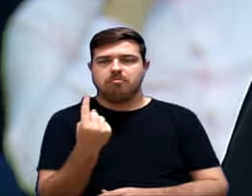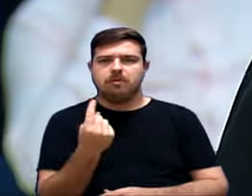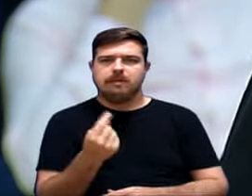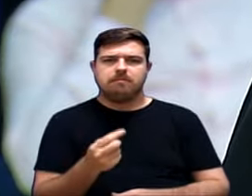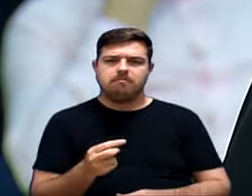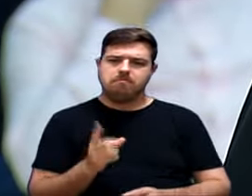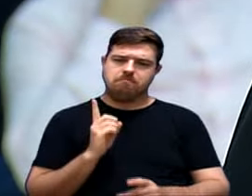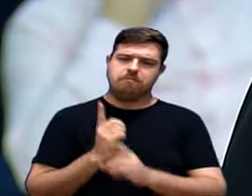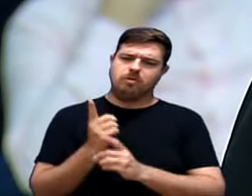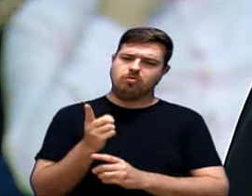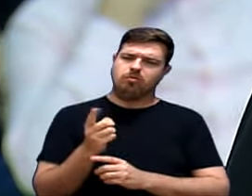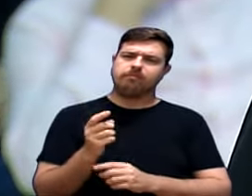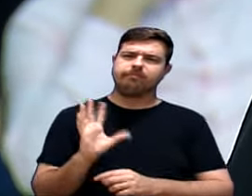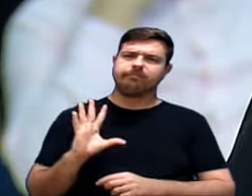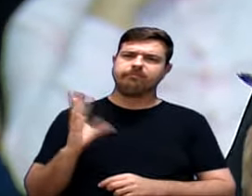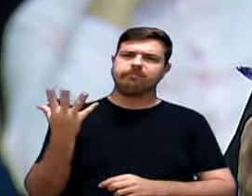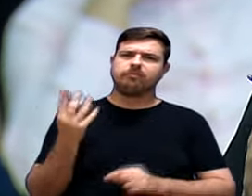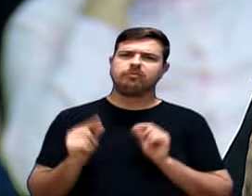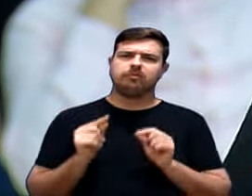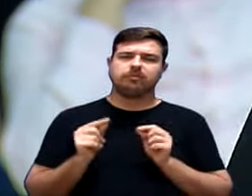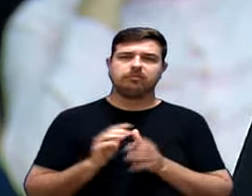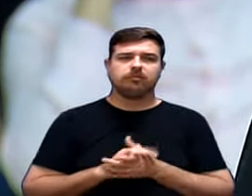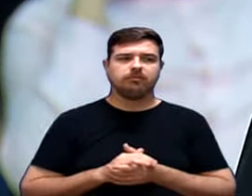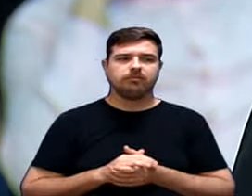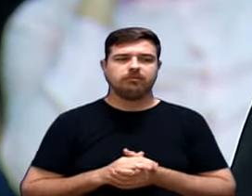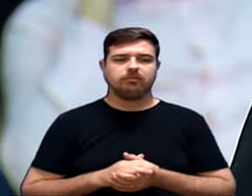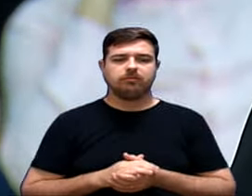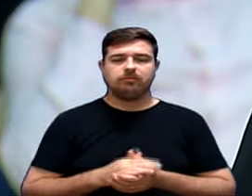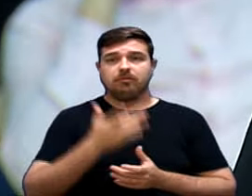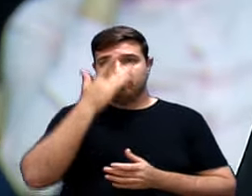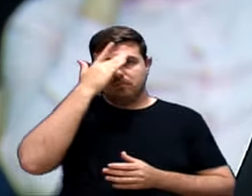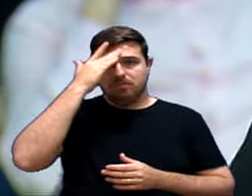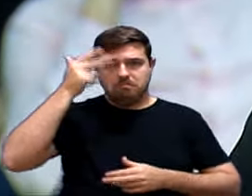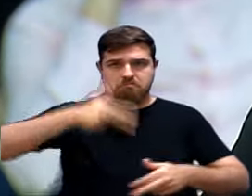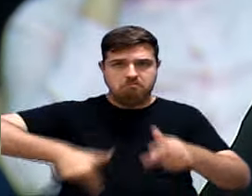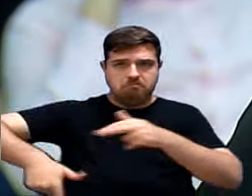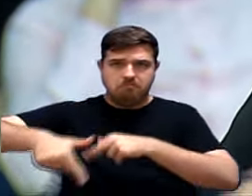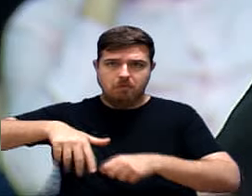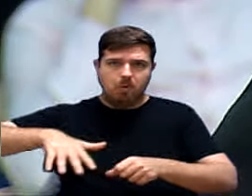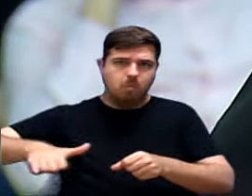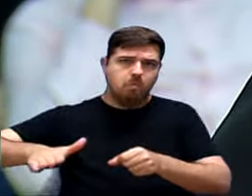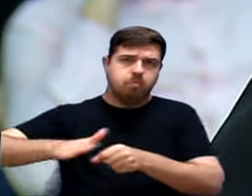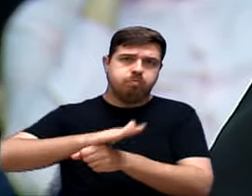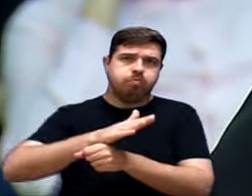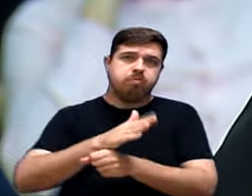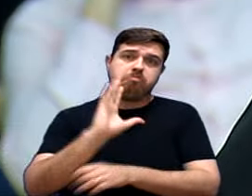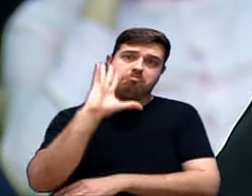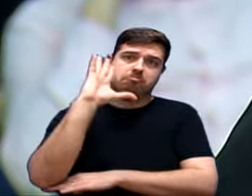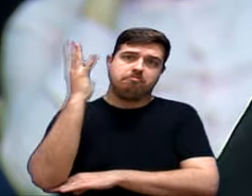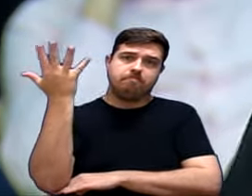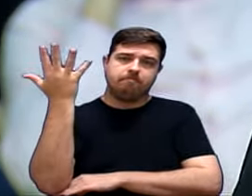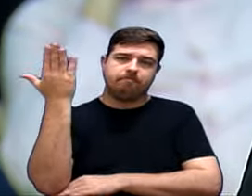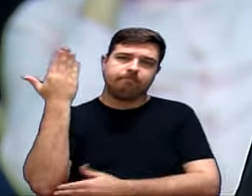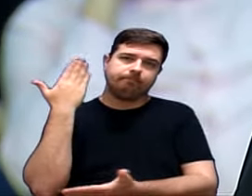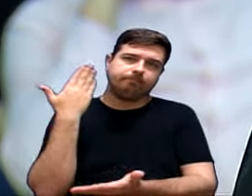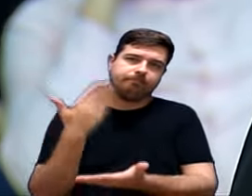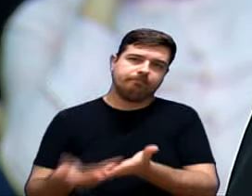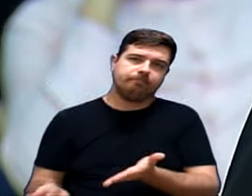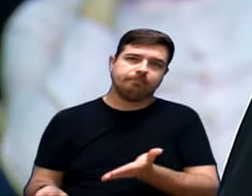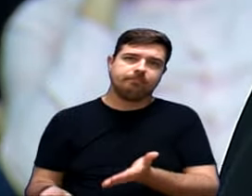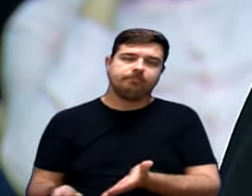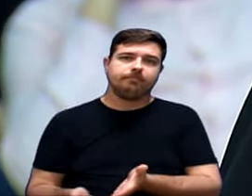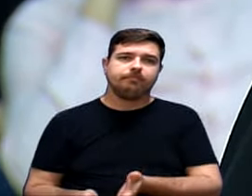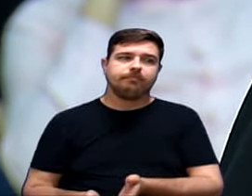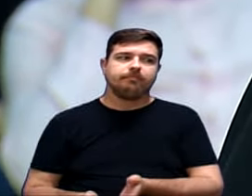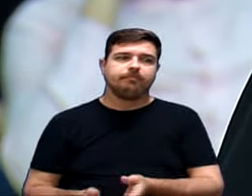questão de ação e reação aglutino de pessoas o meio ambiente vai embora cabo meio ambiente